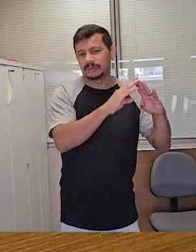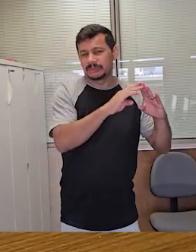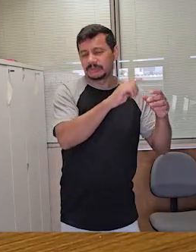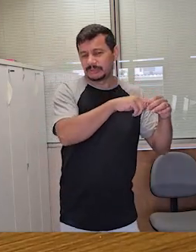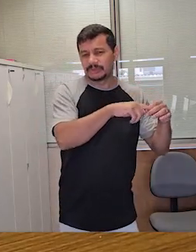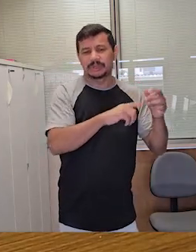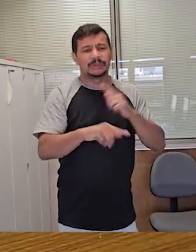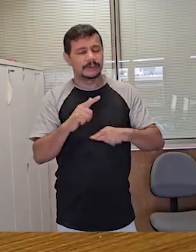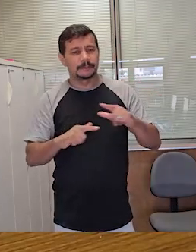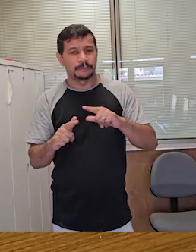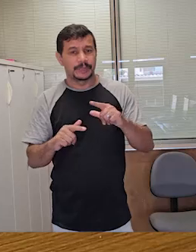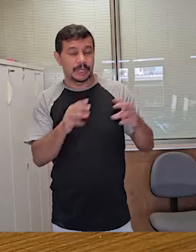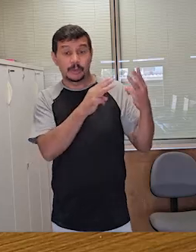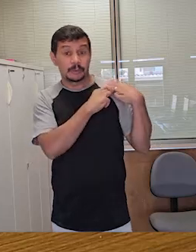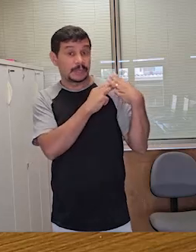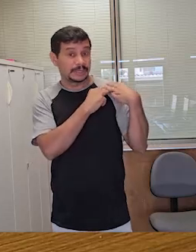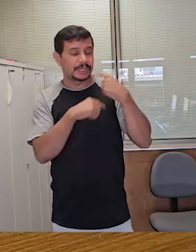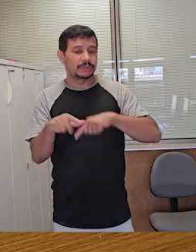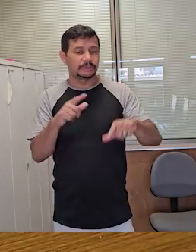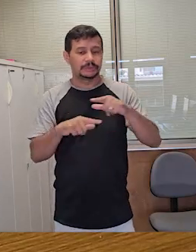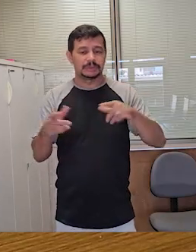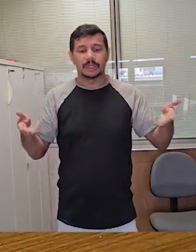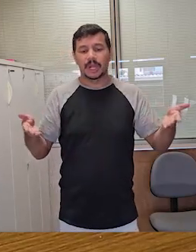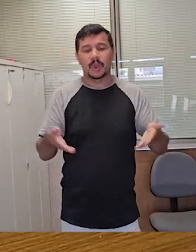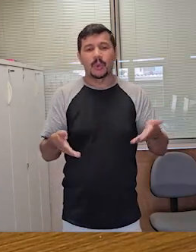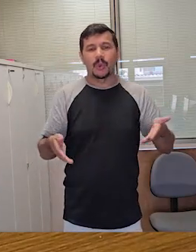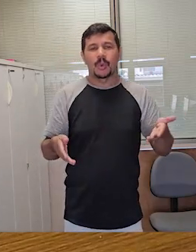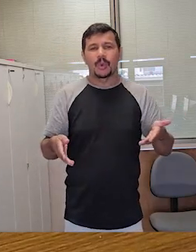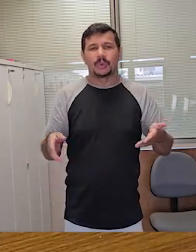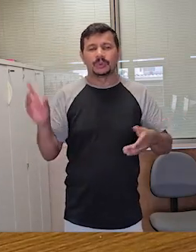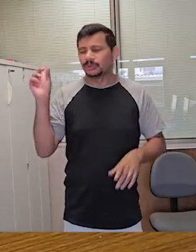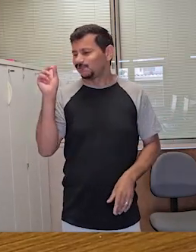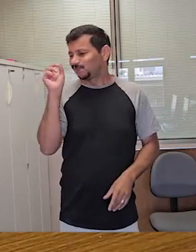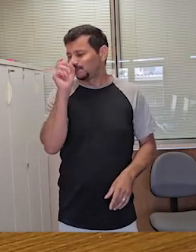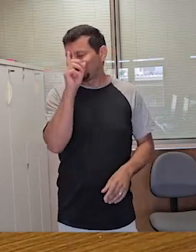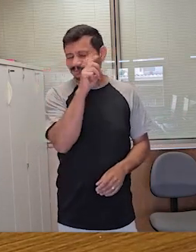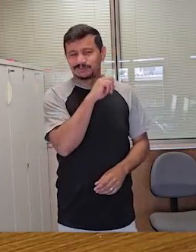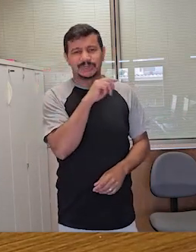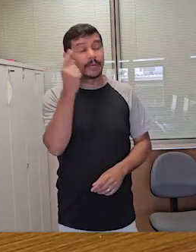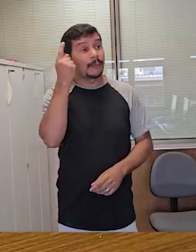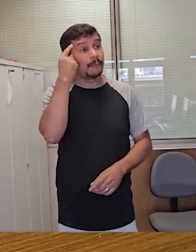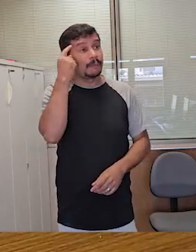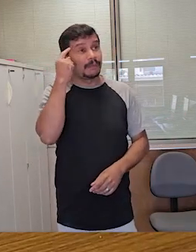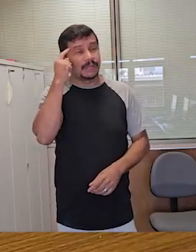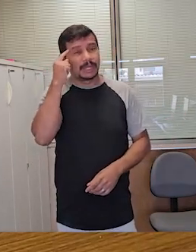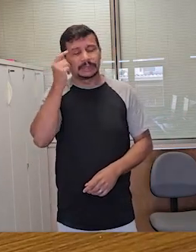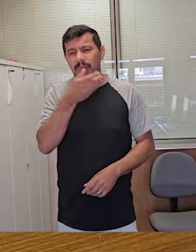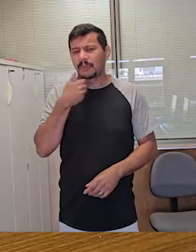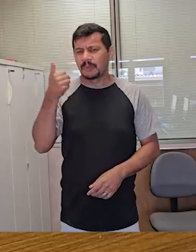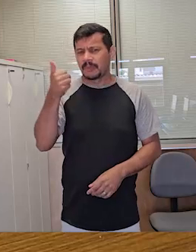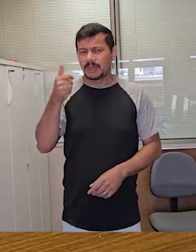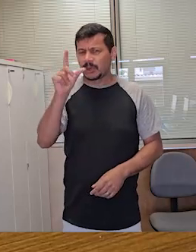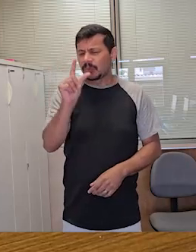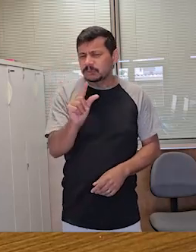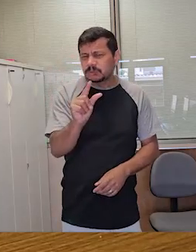Ministério do Trabalho hoje está sucateado, a gente imagina que possa ter uma melhora pequena, porque